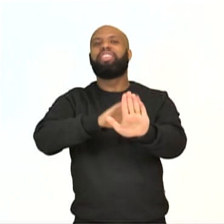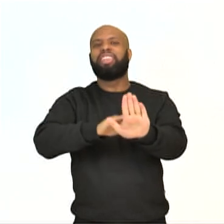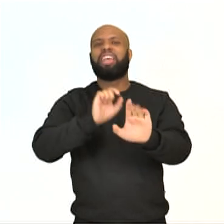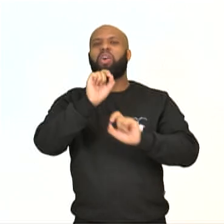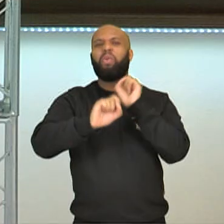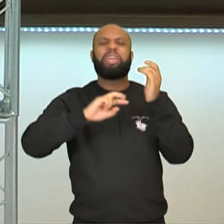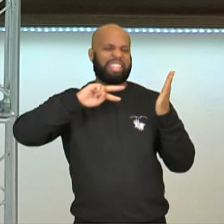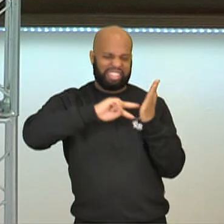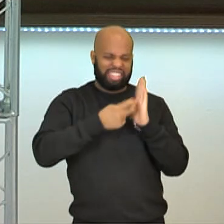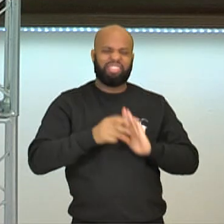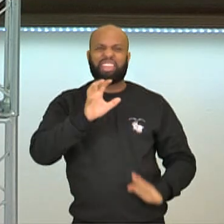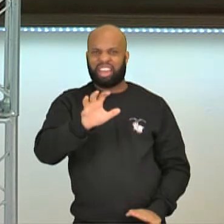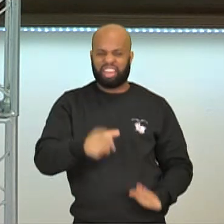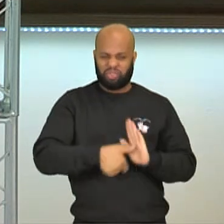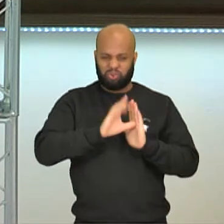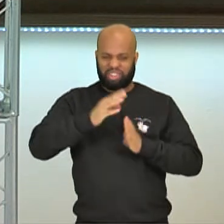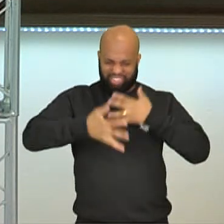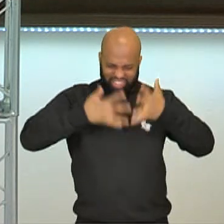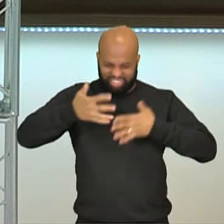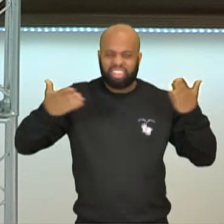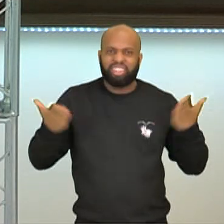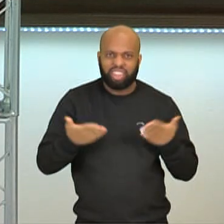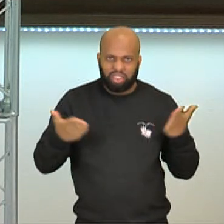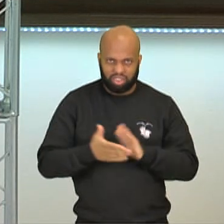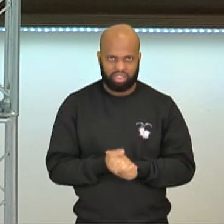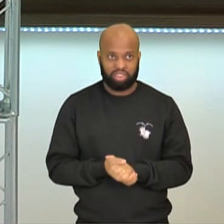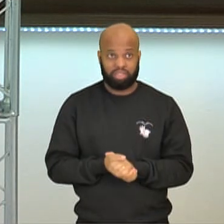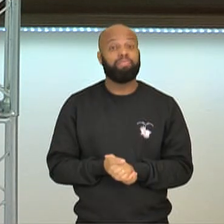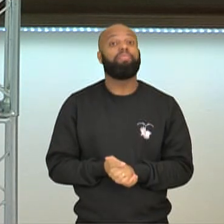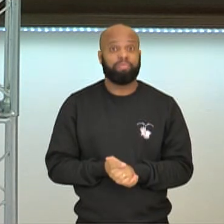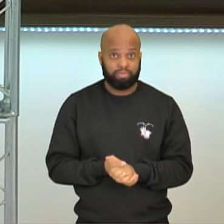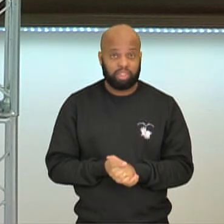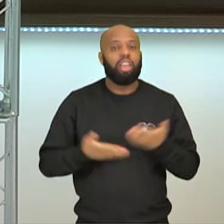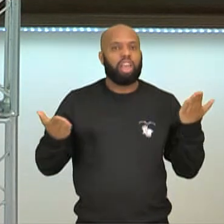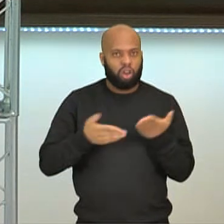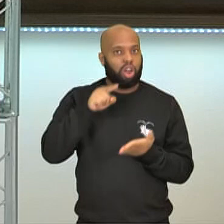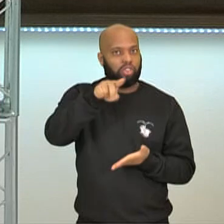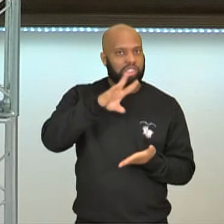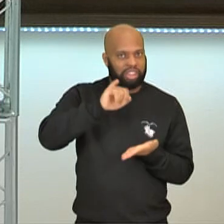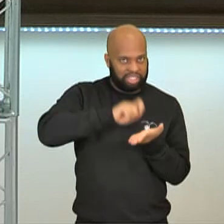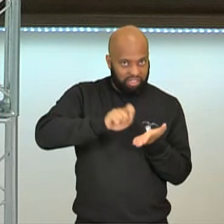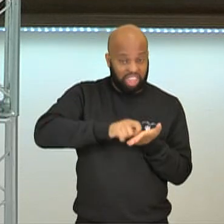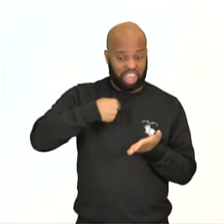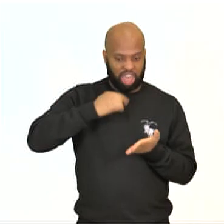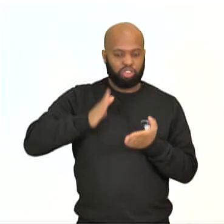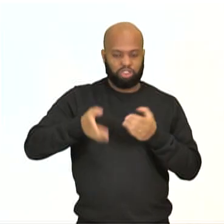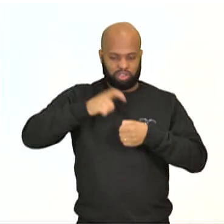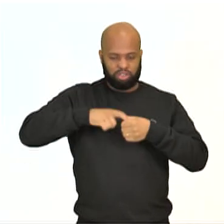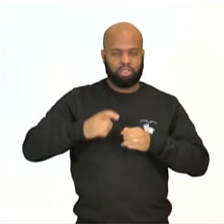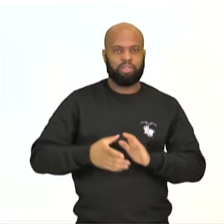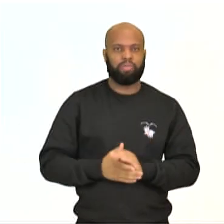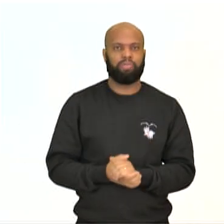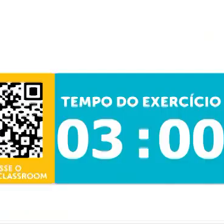sentido está implícito ali neste verso? Anote no seu caderno e eu já retorno.